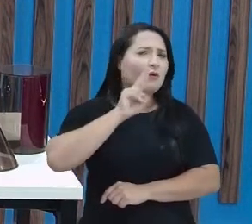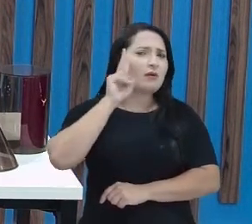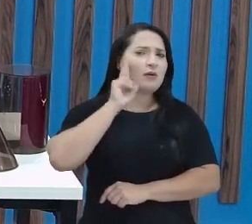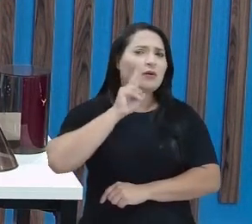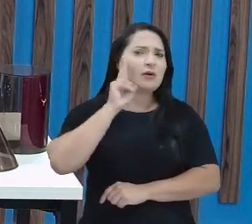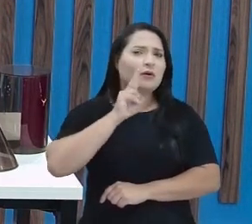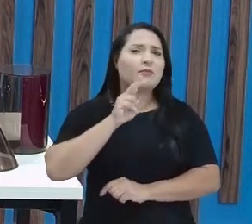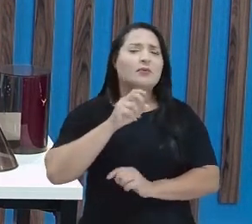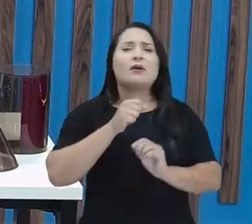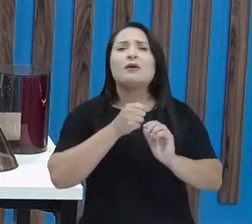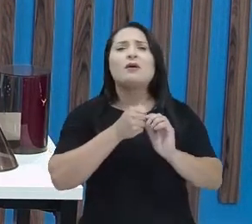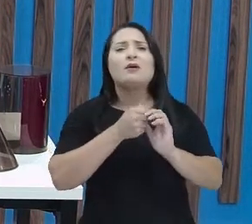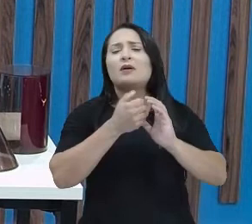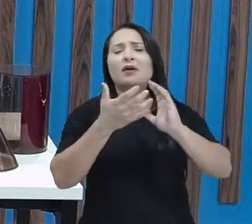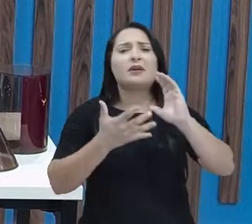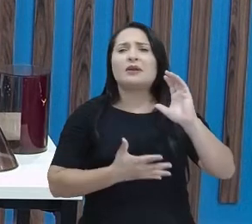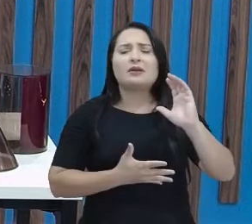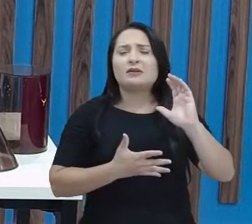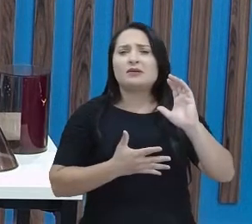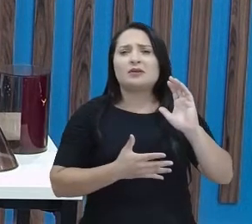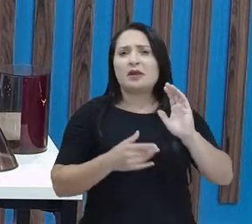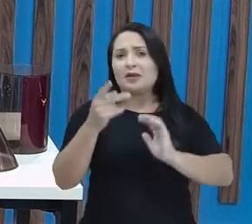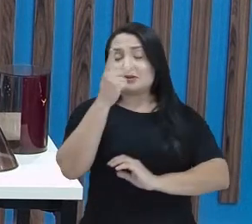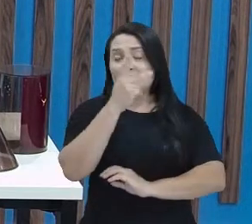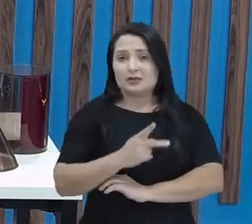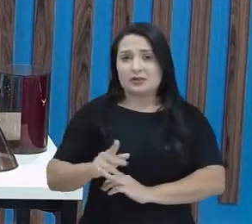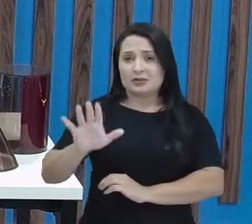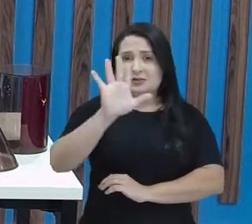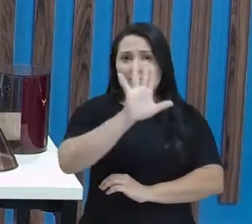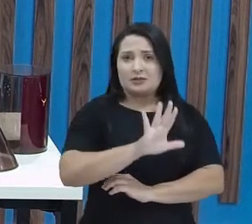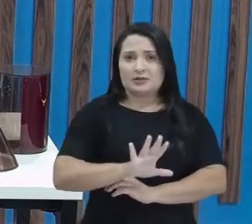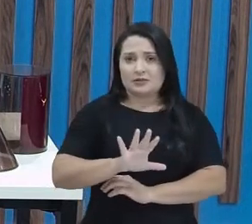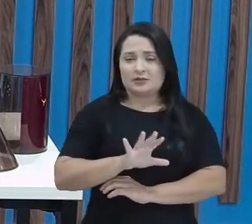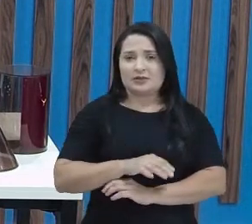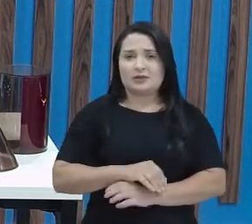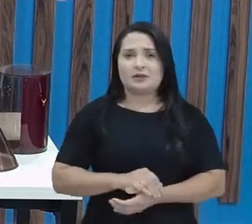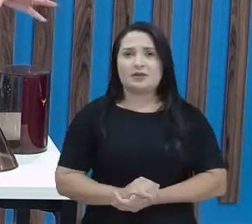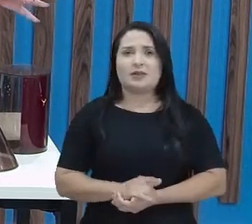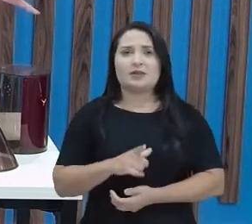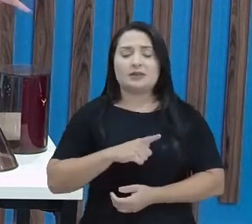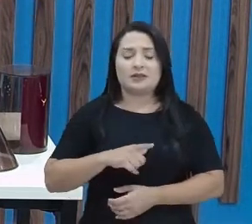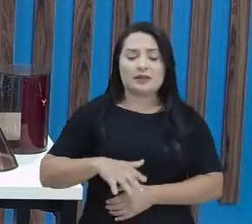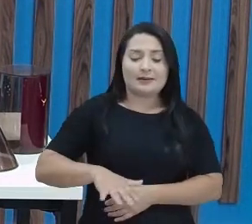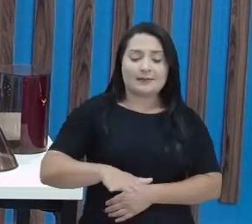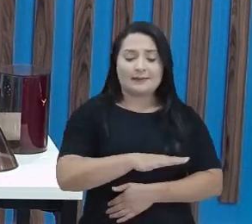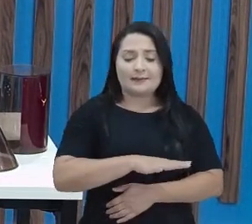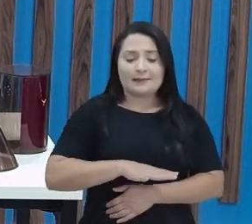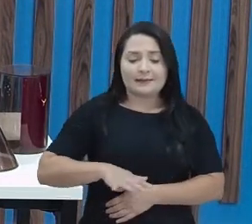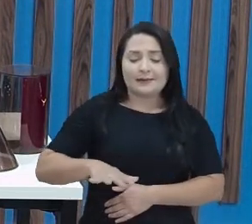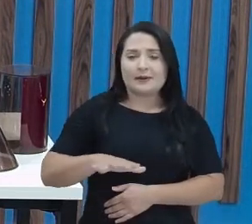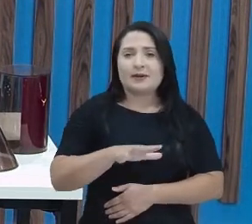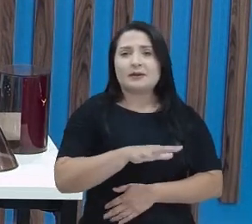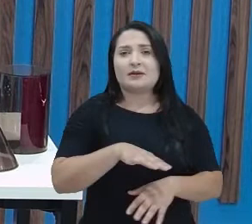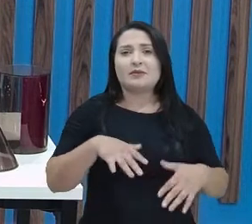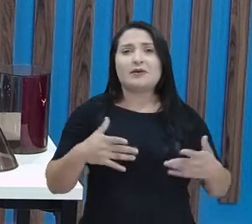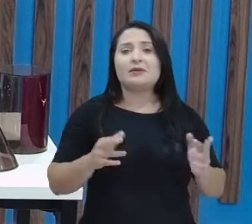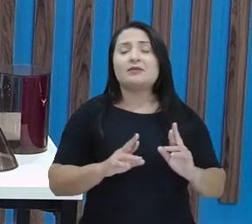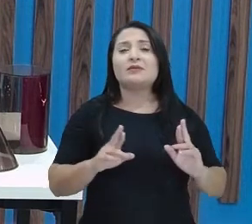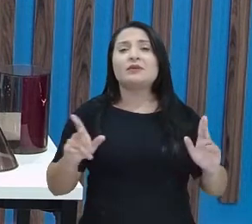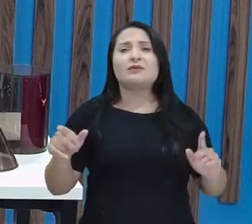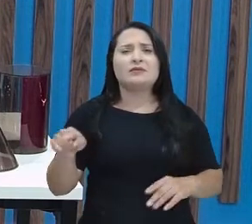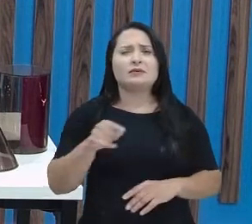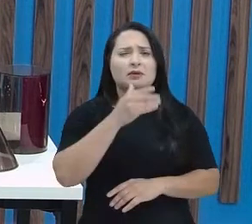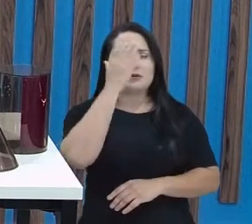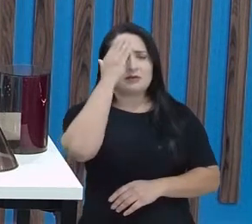que caracteriza essa figura? Que é diferente de uma figura plana. O que é que diferencia? Vocês sabem